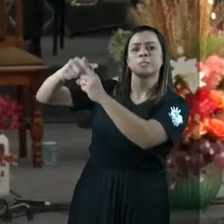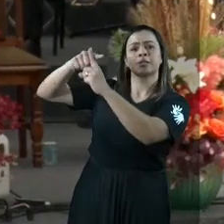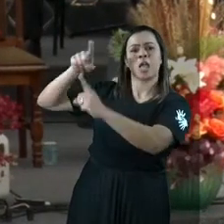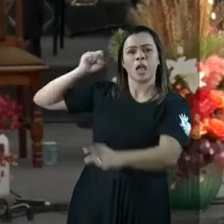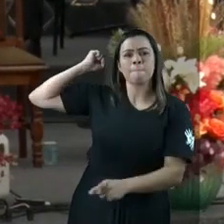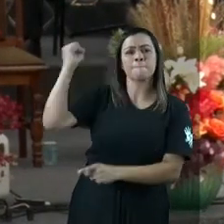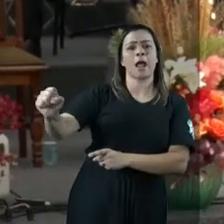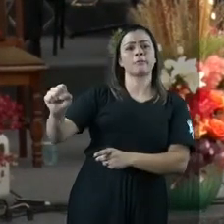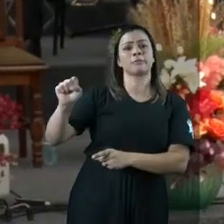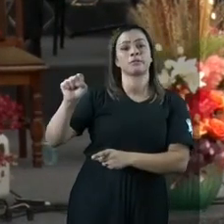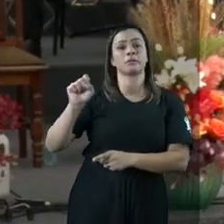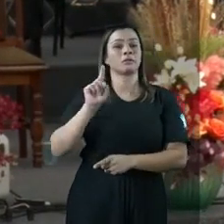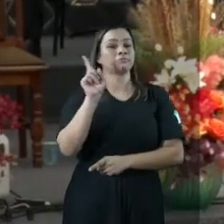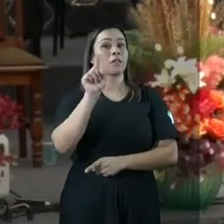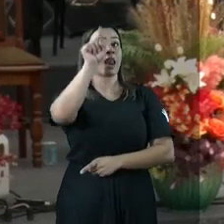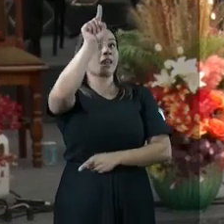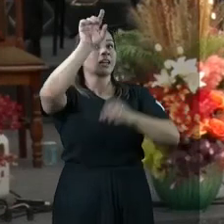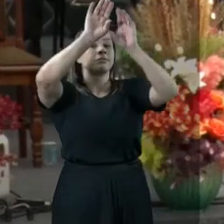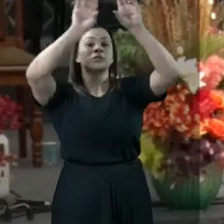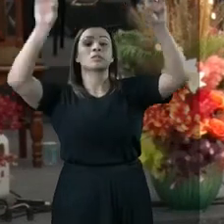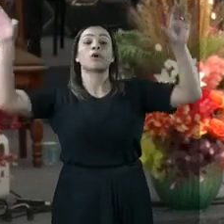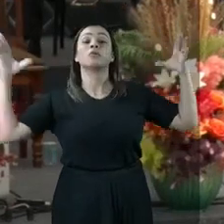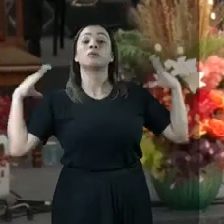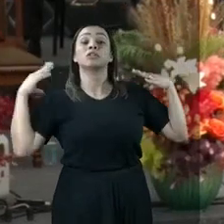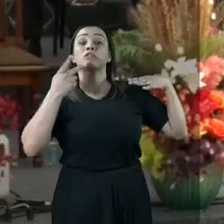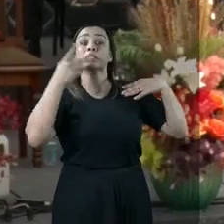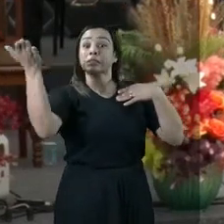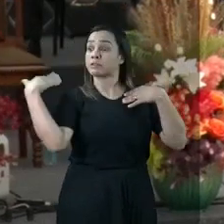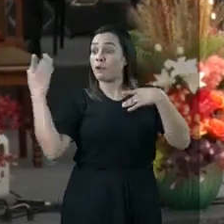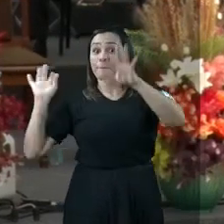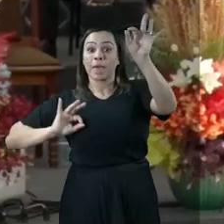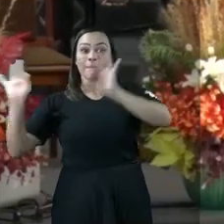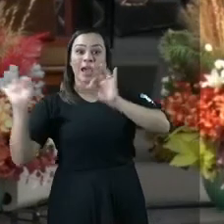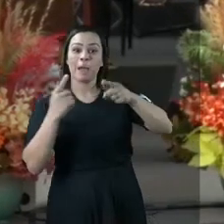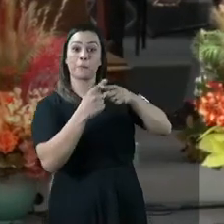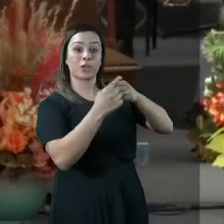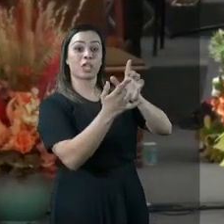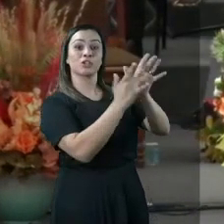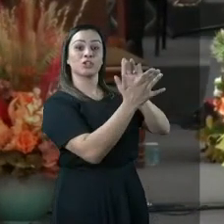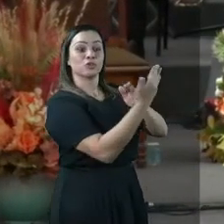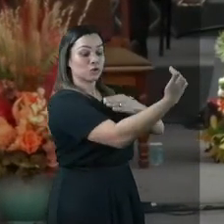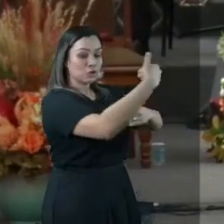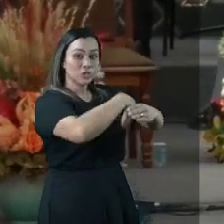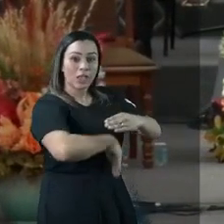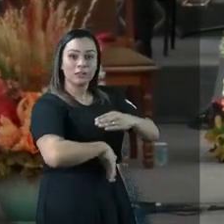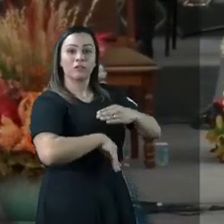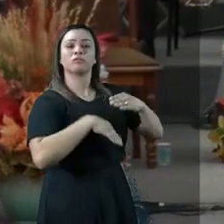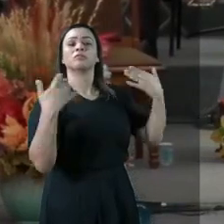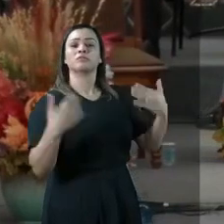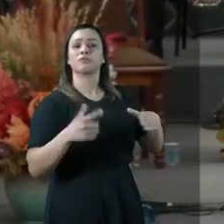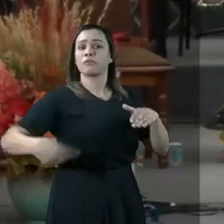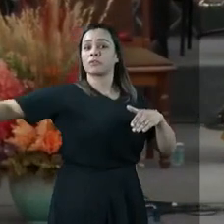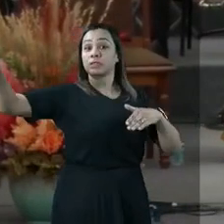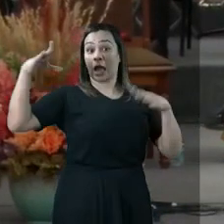de Maria. Lá em cima alguém diz: prepara para receber o Filho de Deus. Levantai, ó porta, as